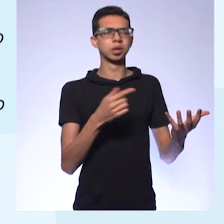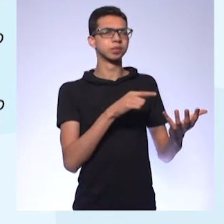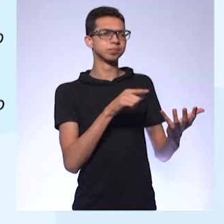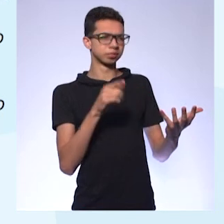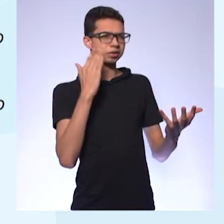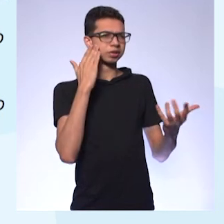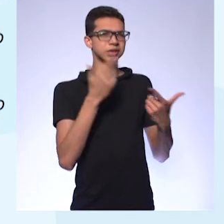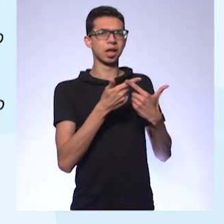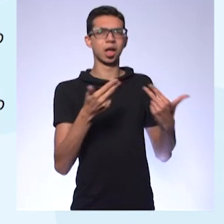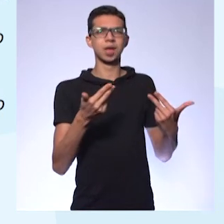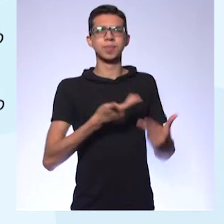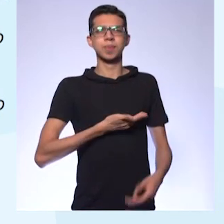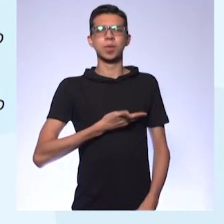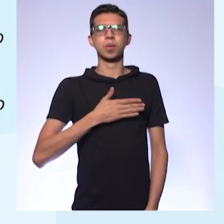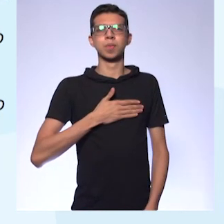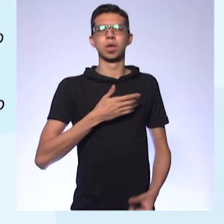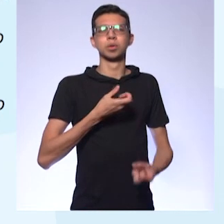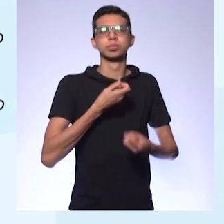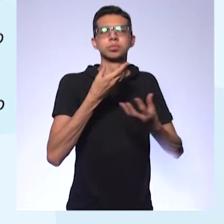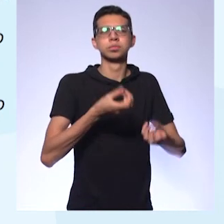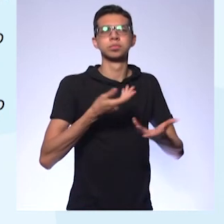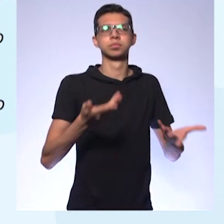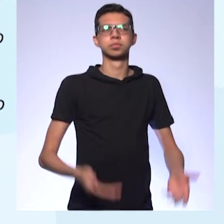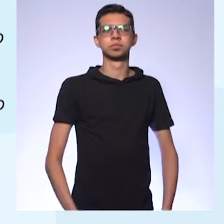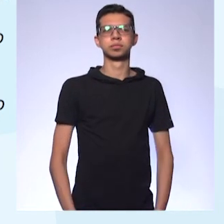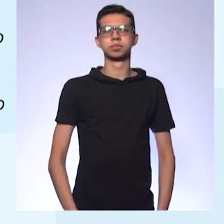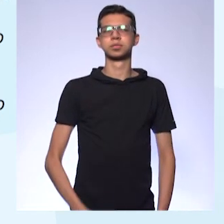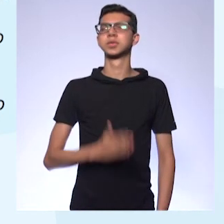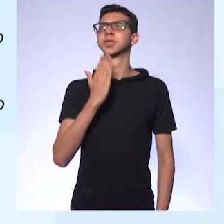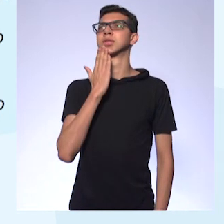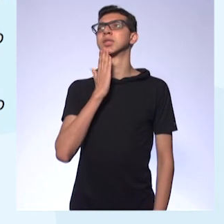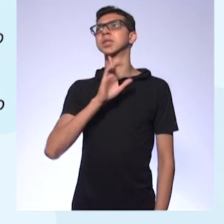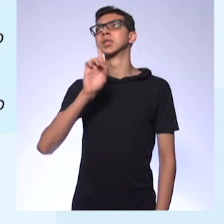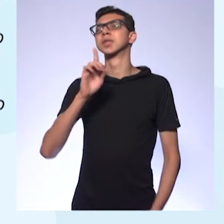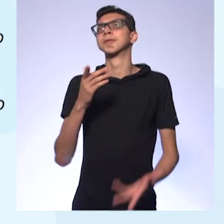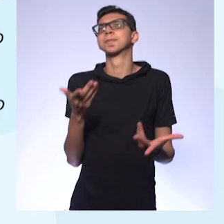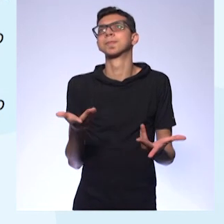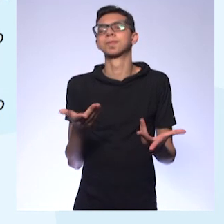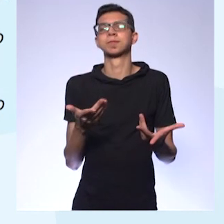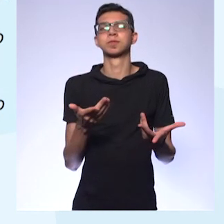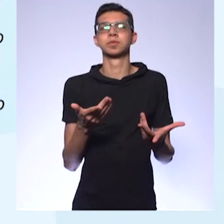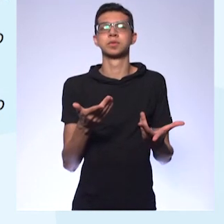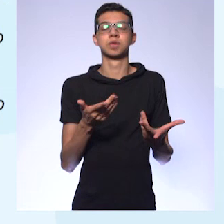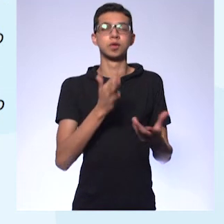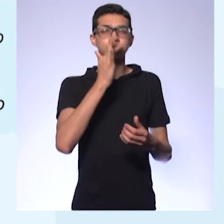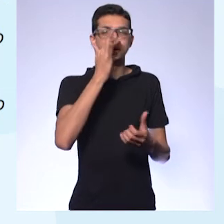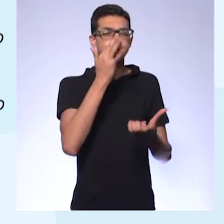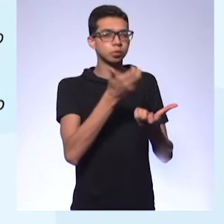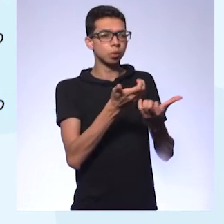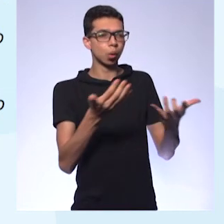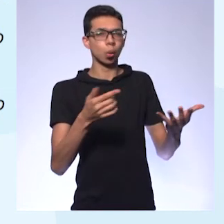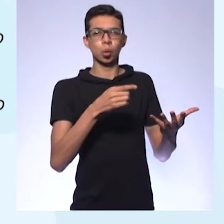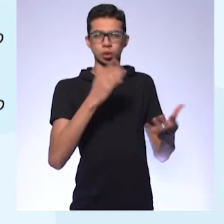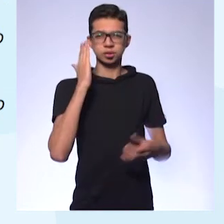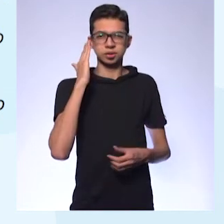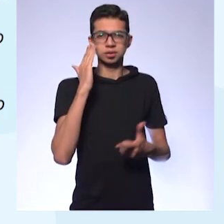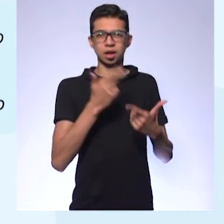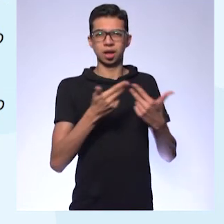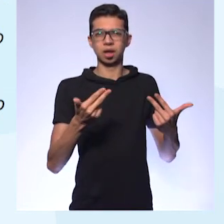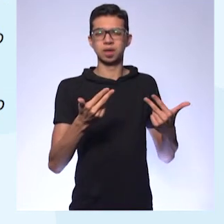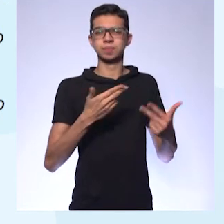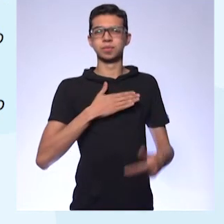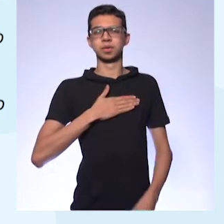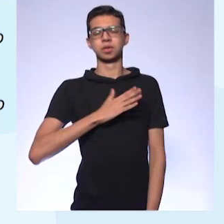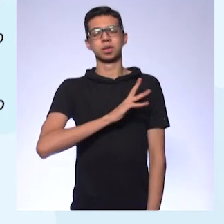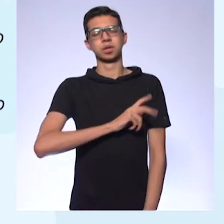é? Ai flores do verde ramo, sabedes novas do meu amado? Ai Deus, eu é?